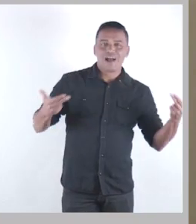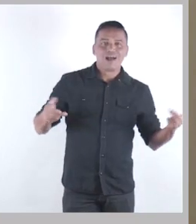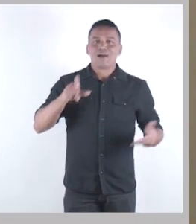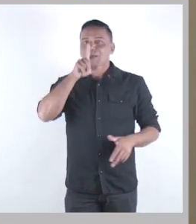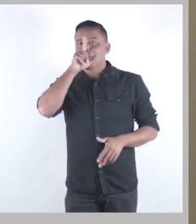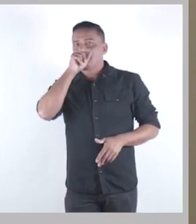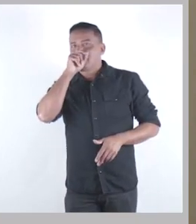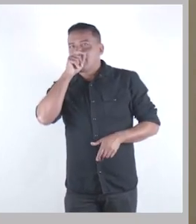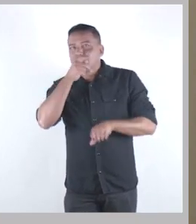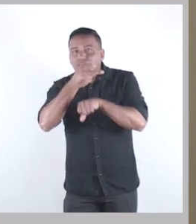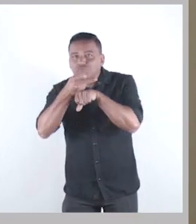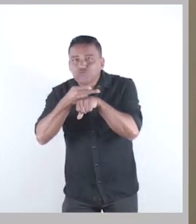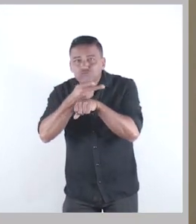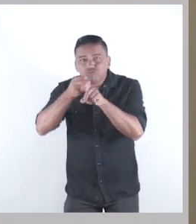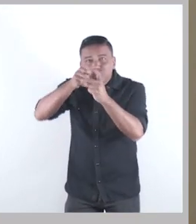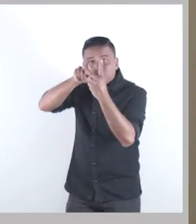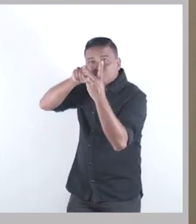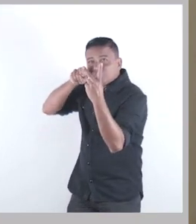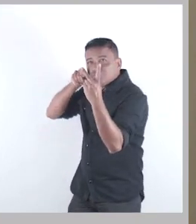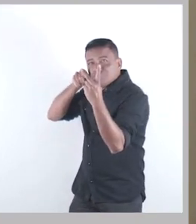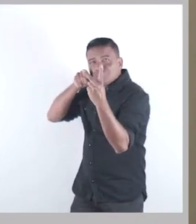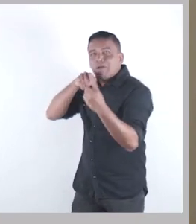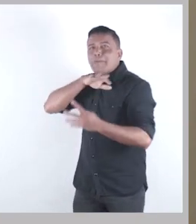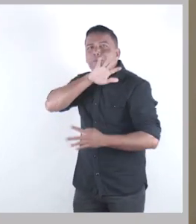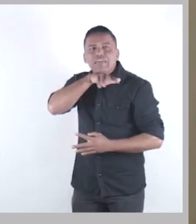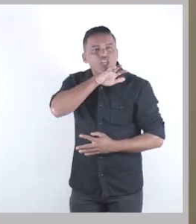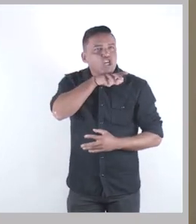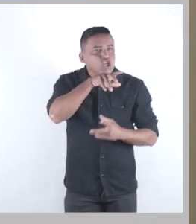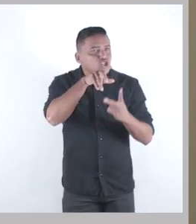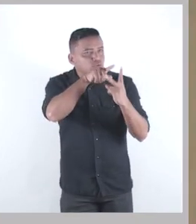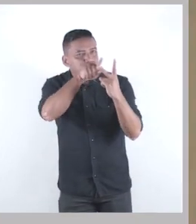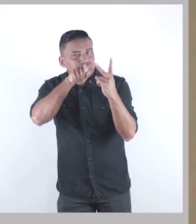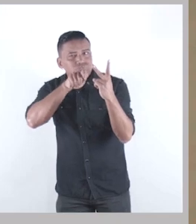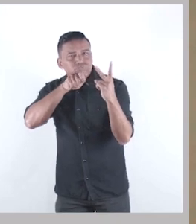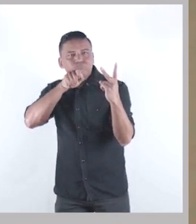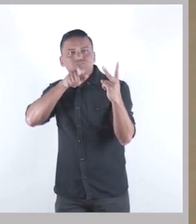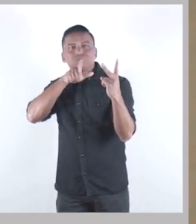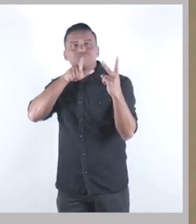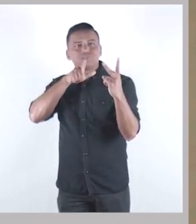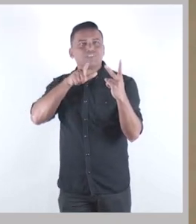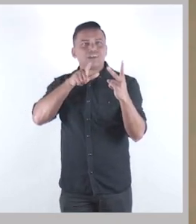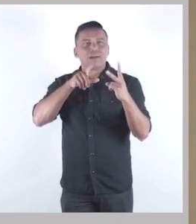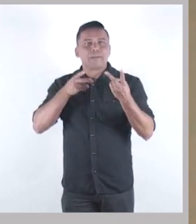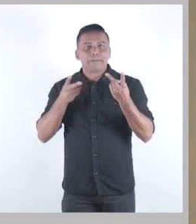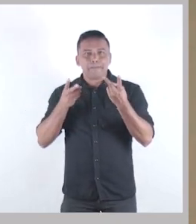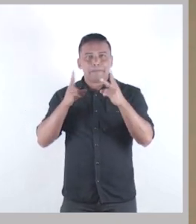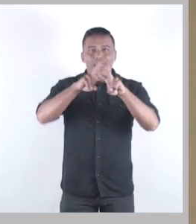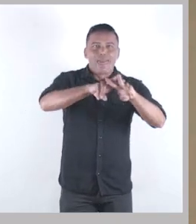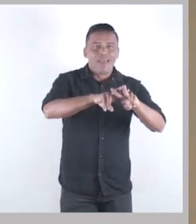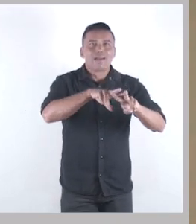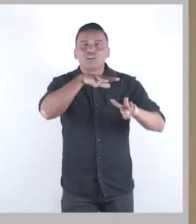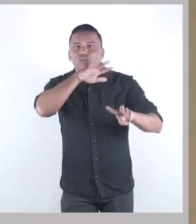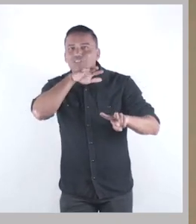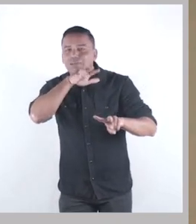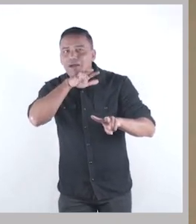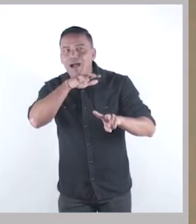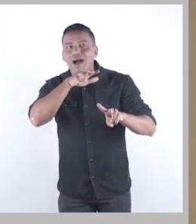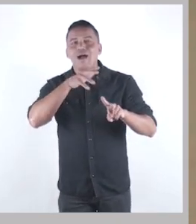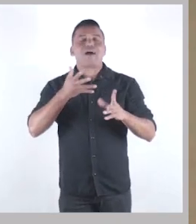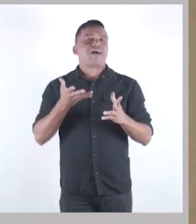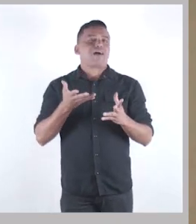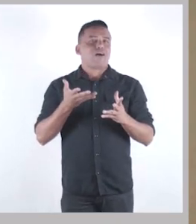passarinhos, caçam uma série de bichinhos, enfim, montam armadilhas para alguns bichos